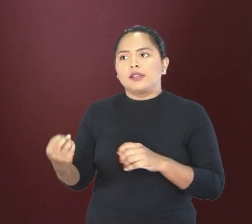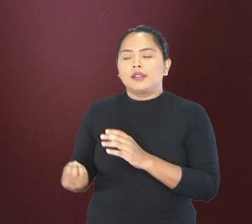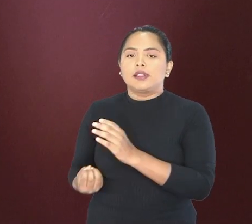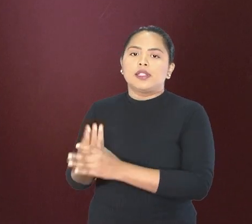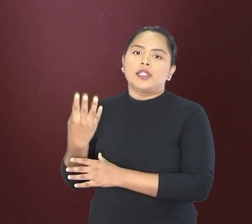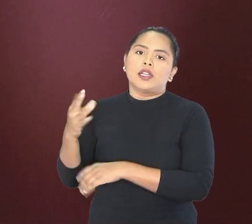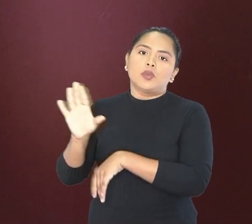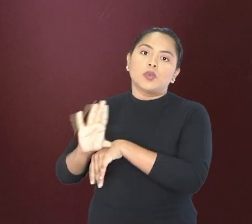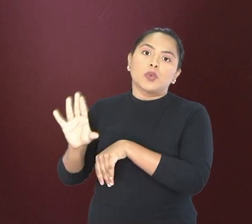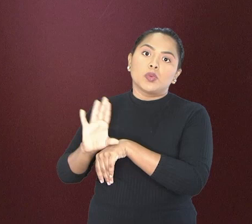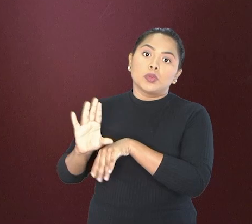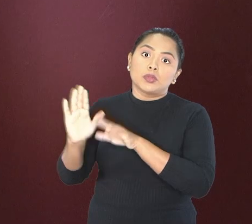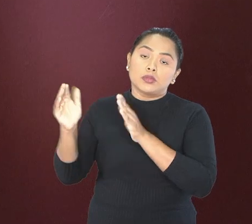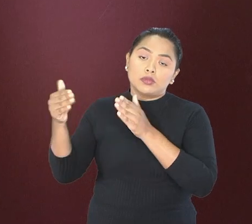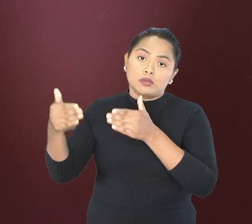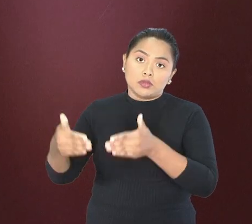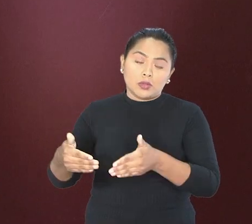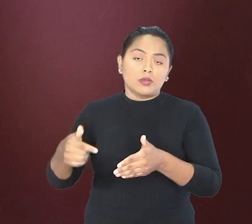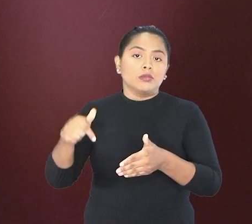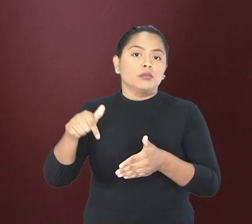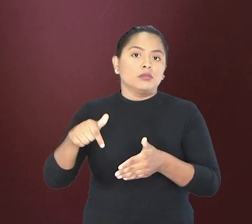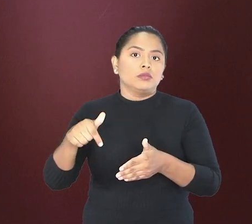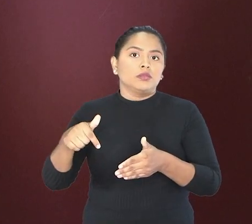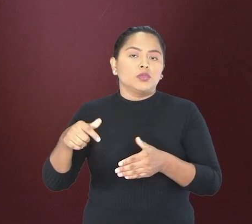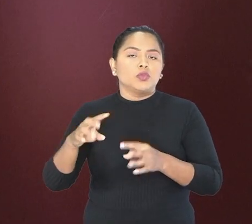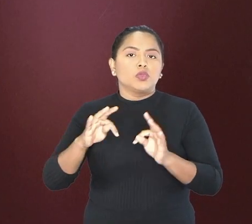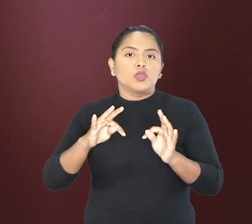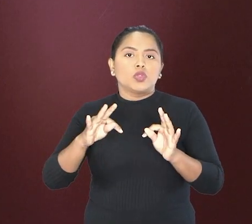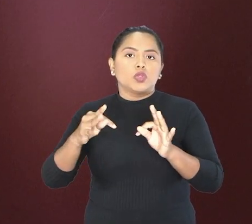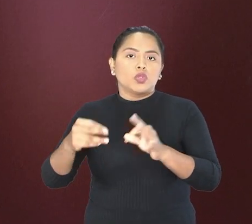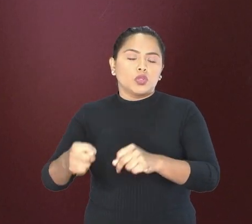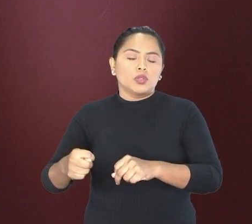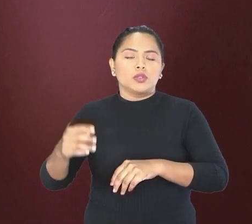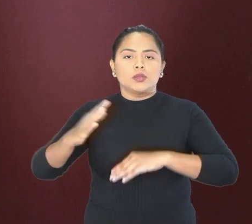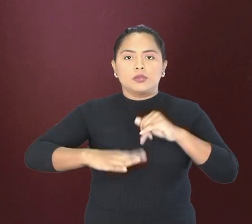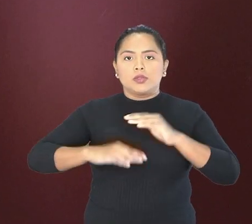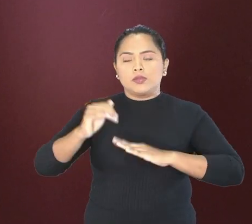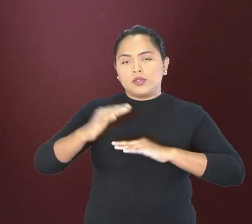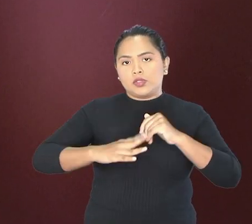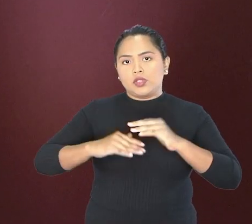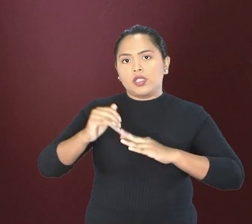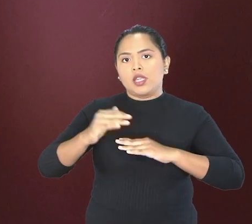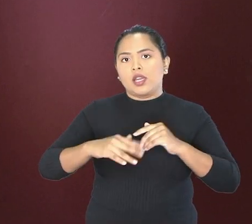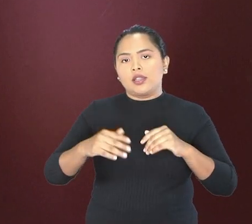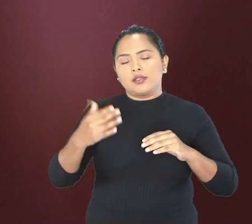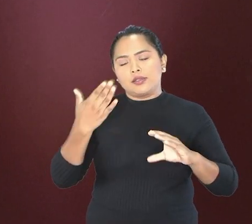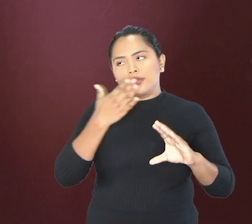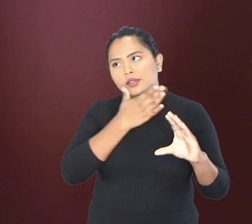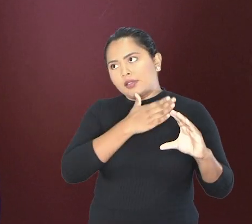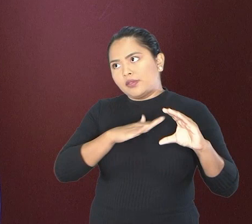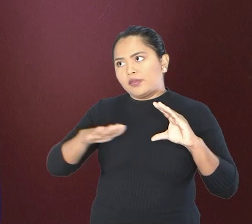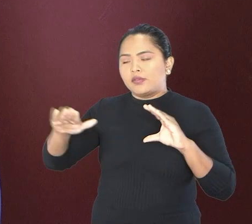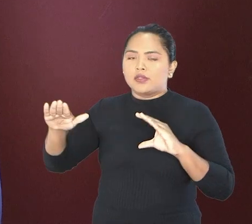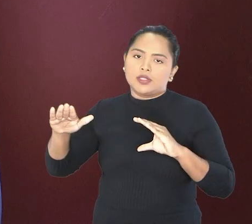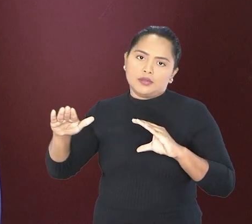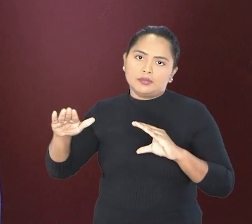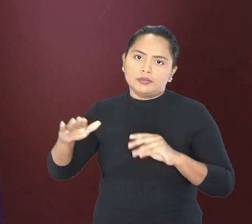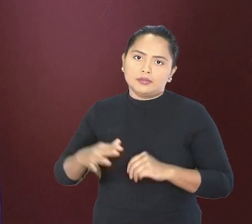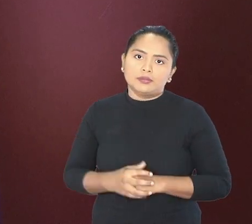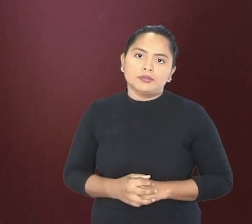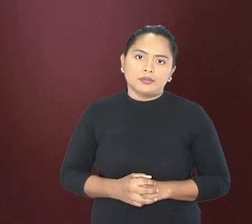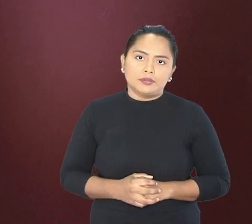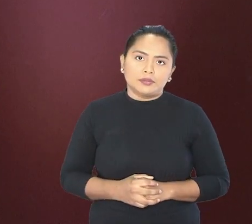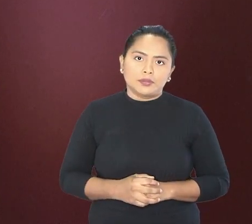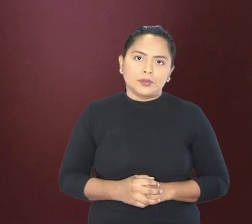são específicos, com base na demanda que todos os servidores públicos federais enviaram por meio do PDP, que a gente faz por meio do